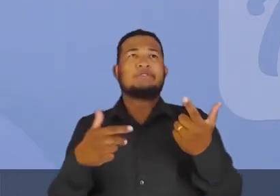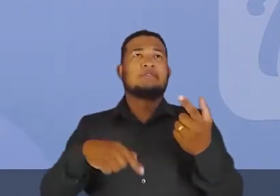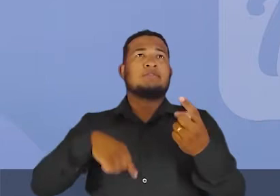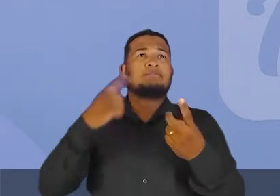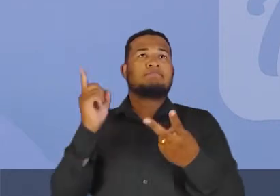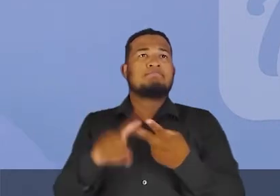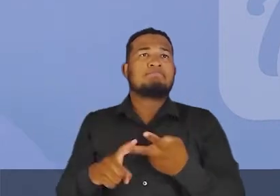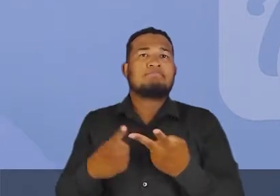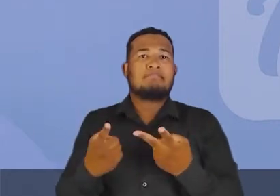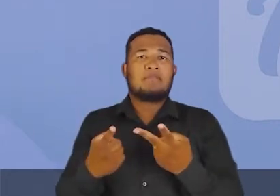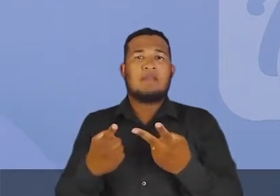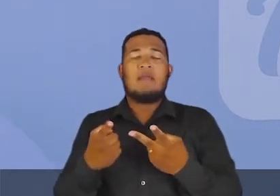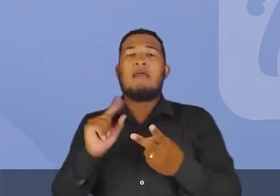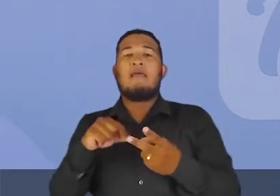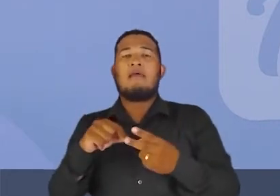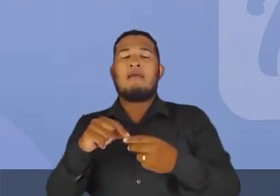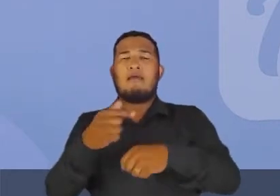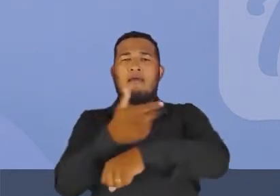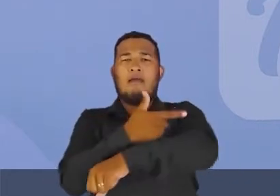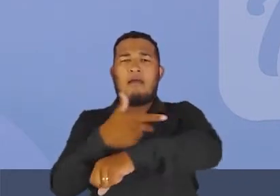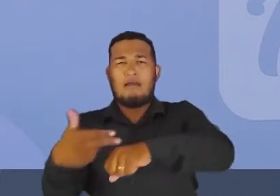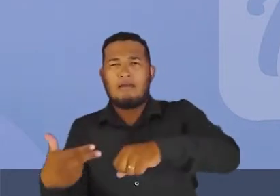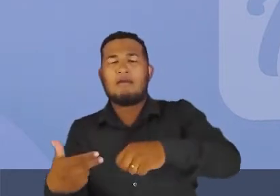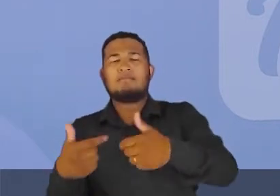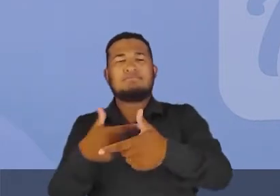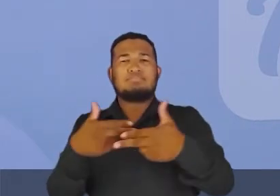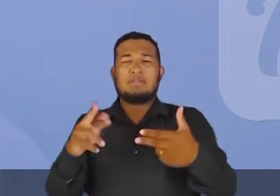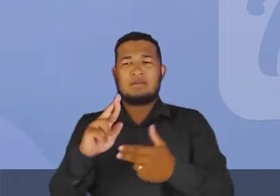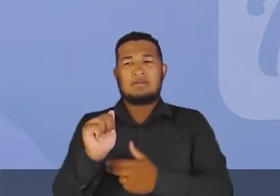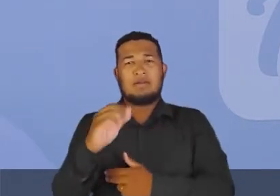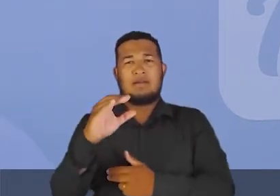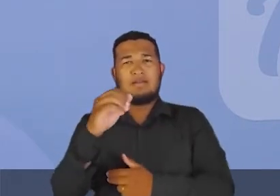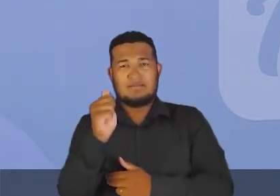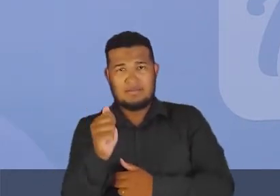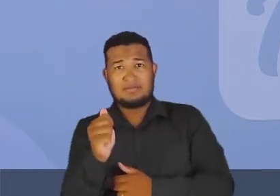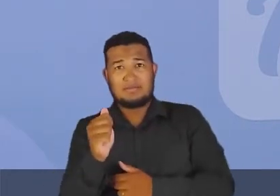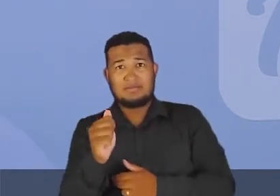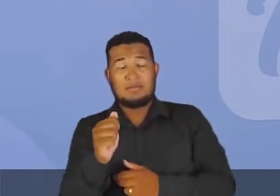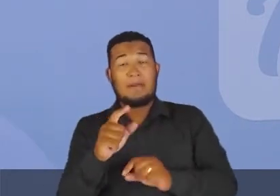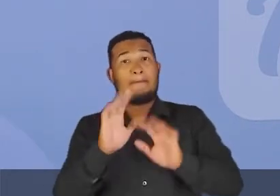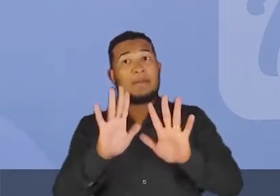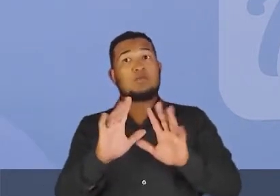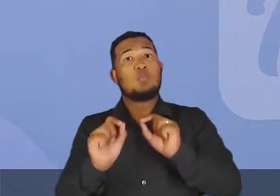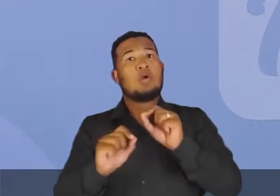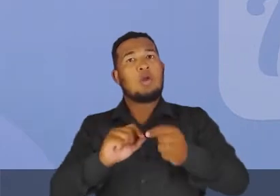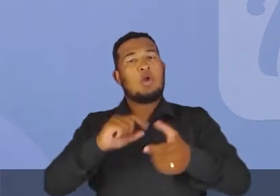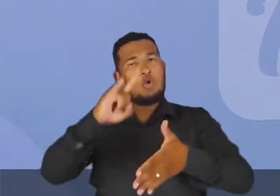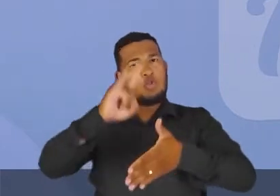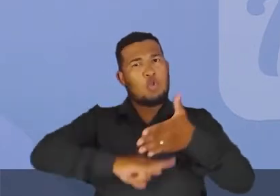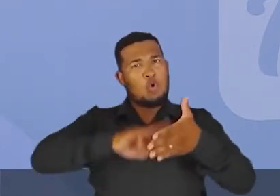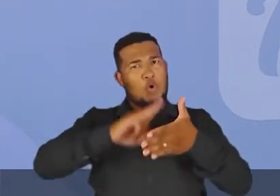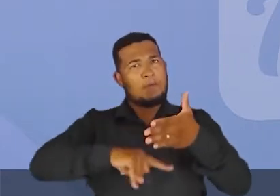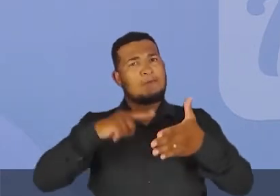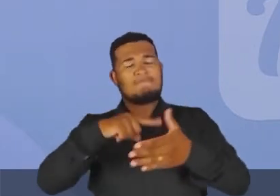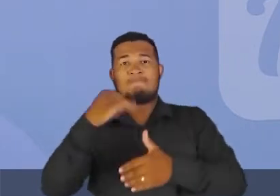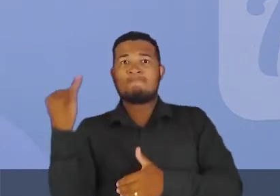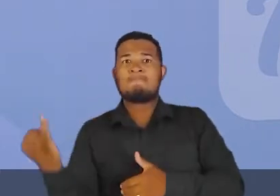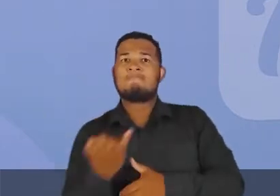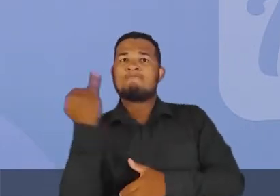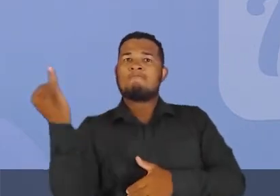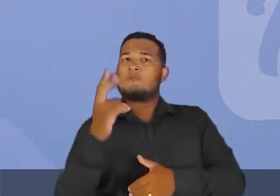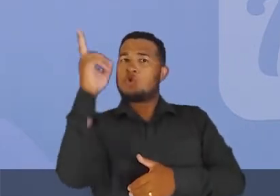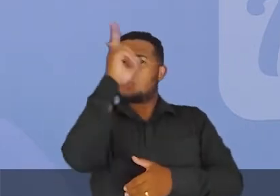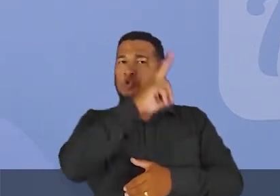entre raças, a gente sabe que isso existe. Mas esse documento, gente, é de uma importância